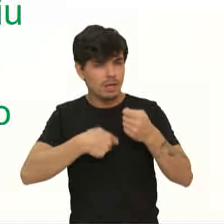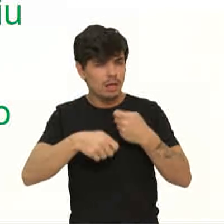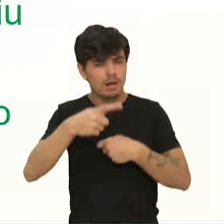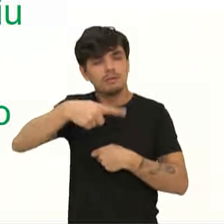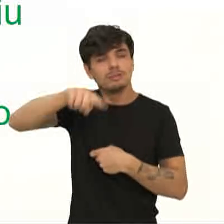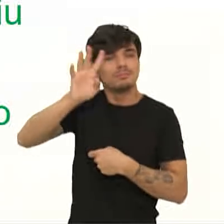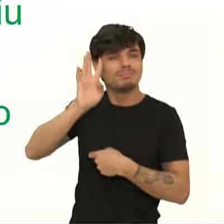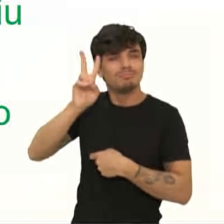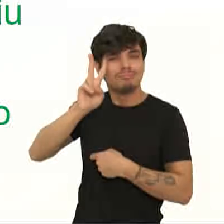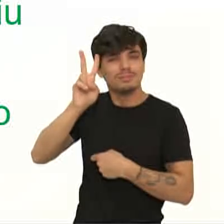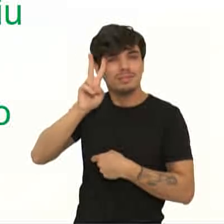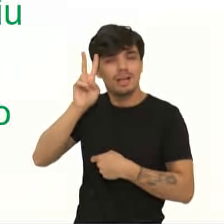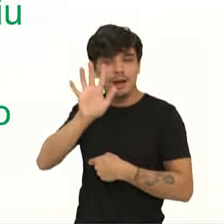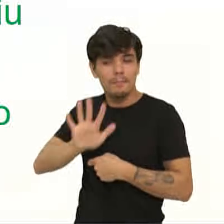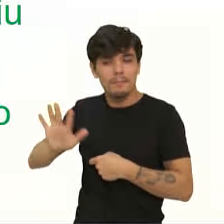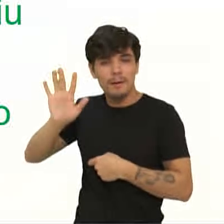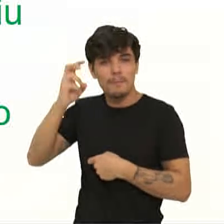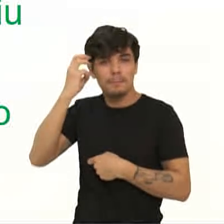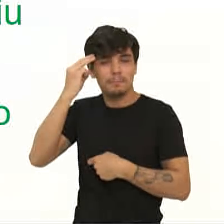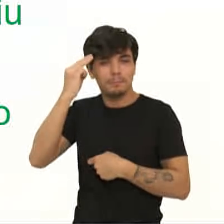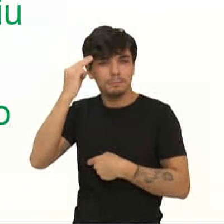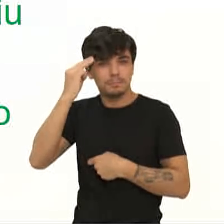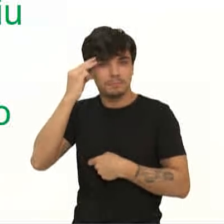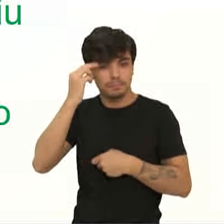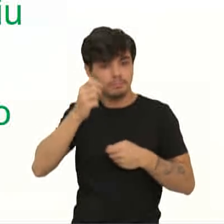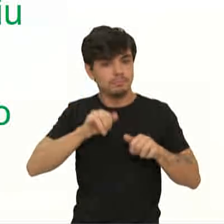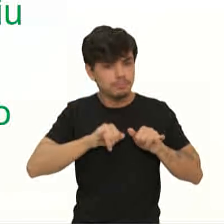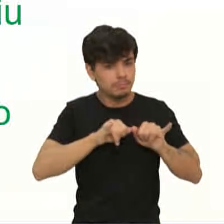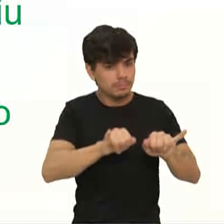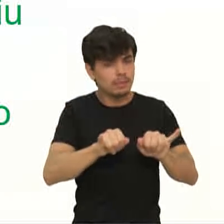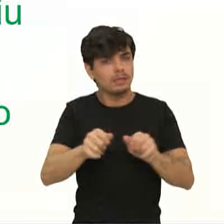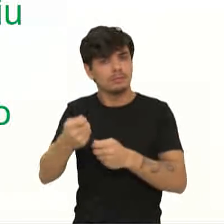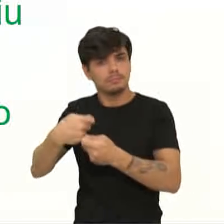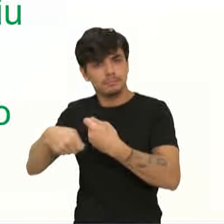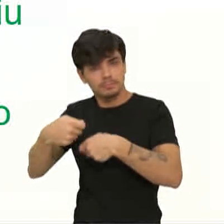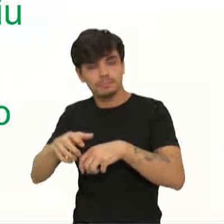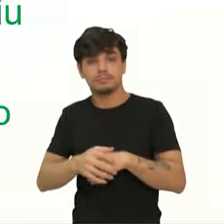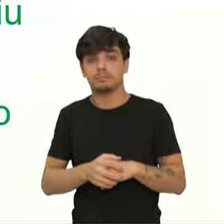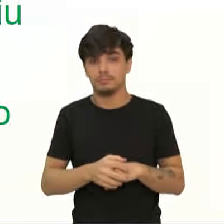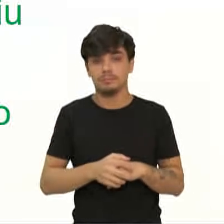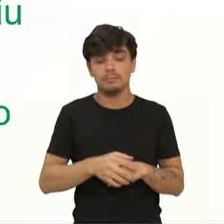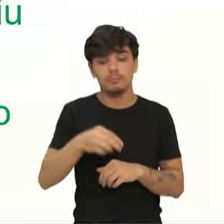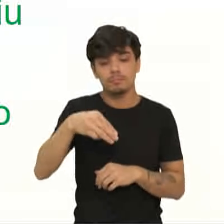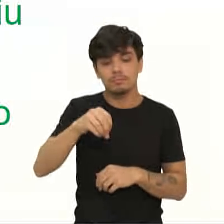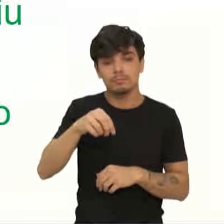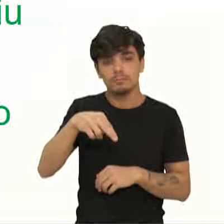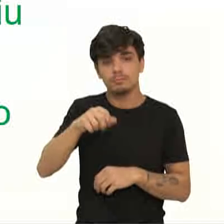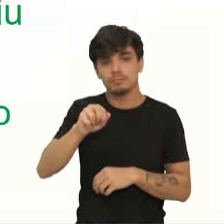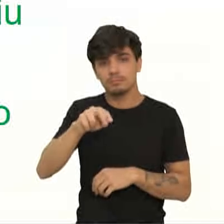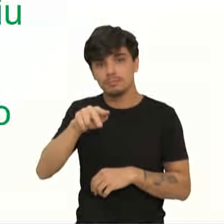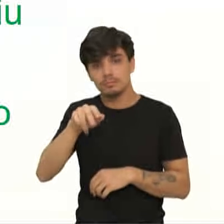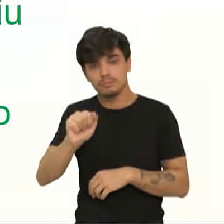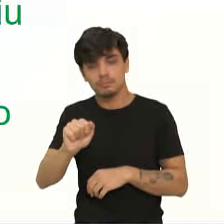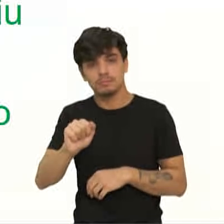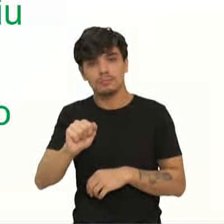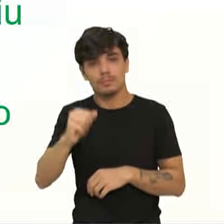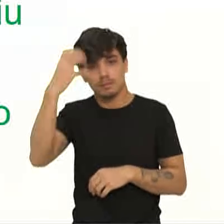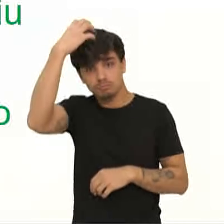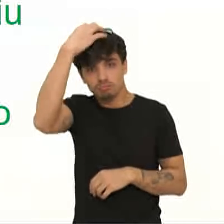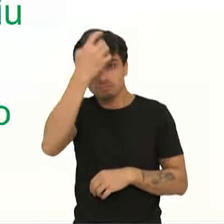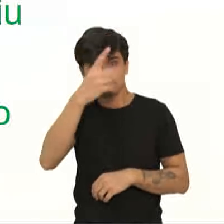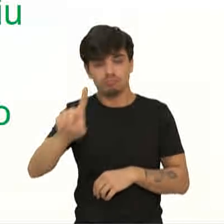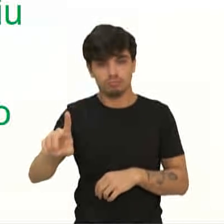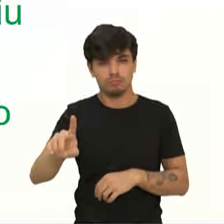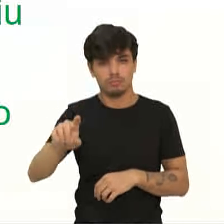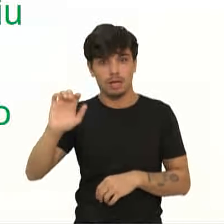mental? Mercado, economia. Então, que as monarquias absolutistas, então, foi o que aconteceu